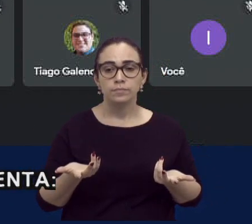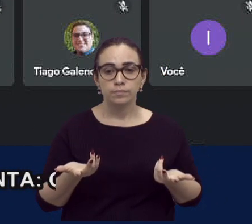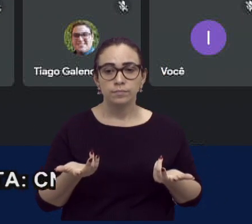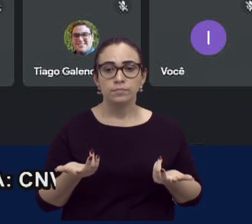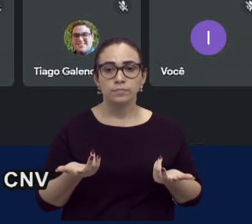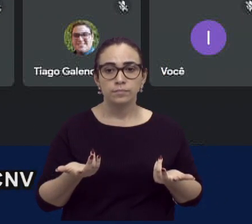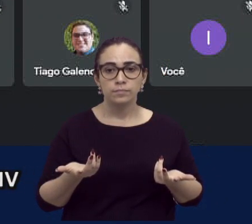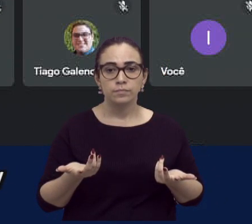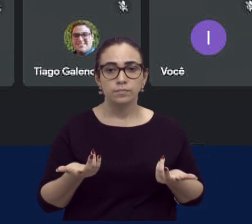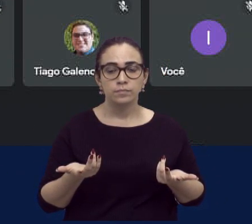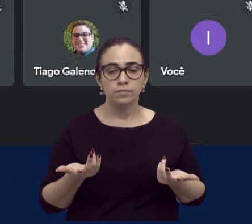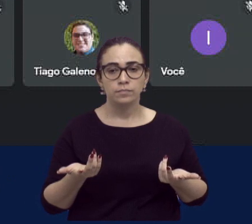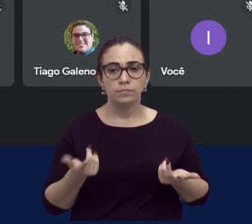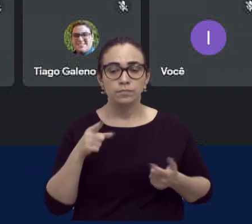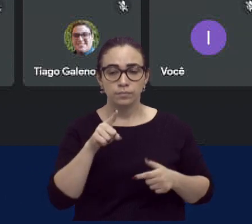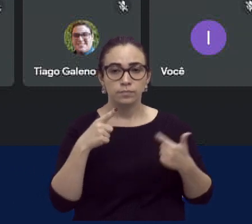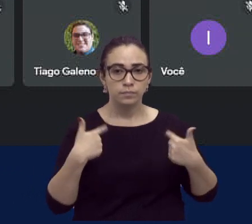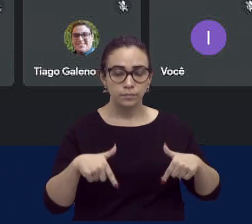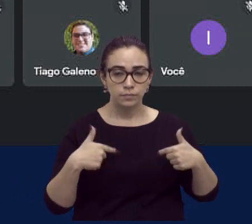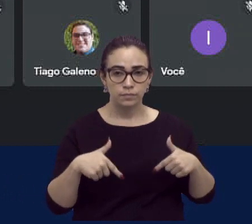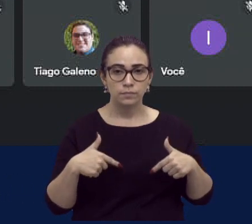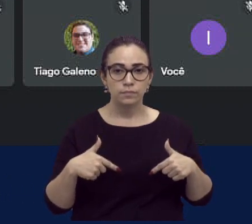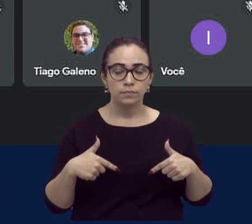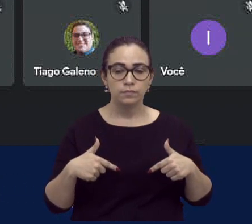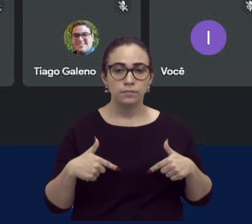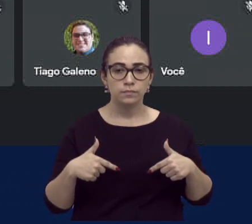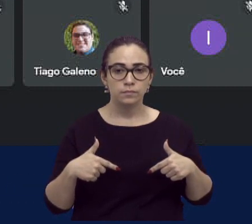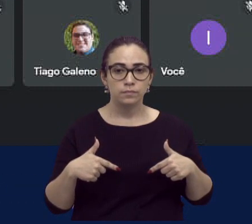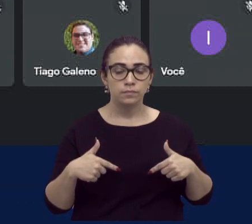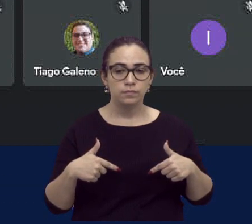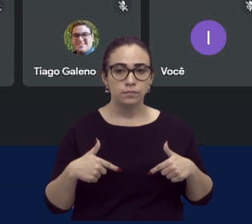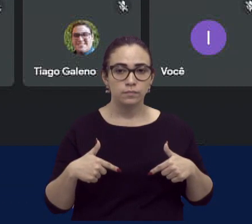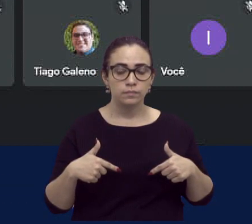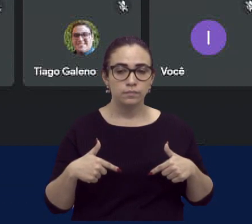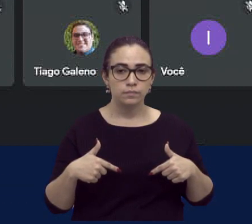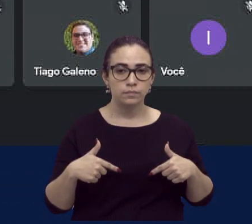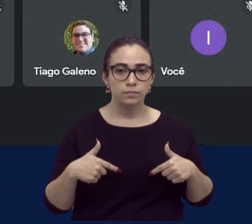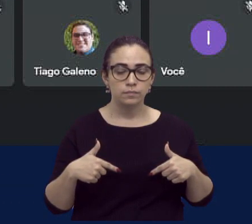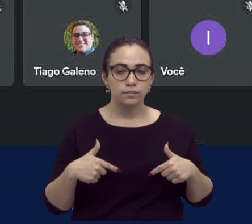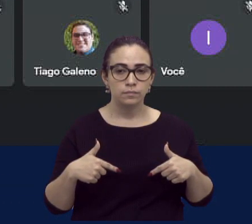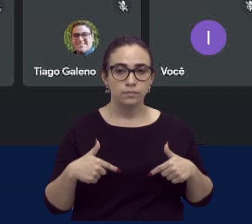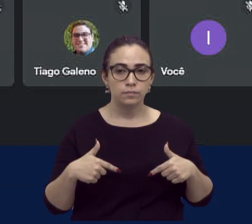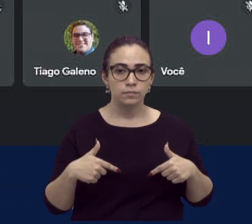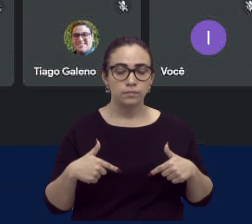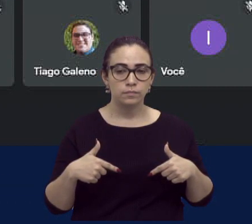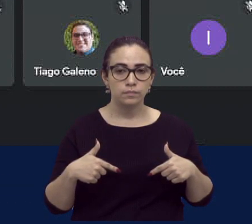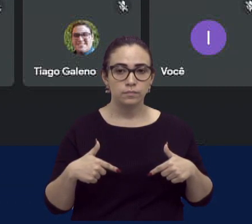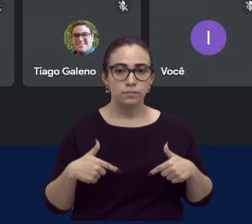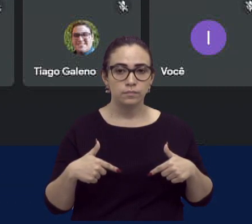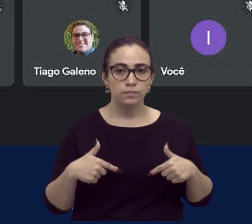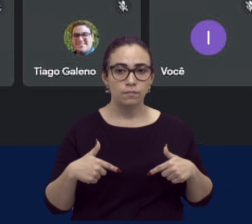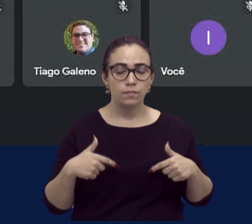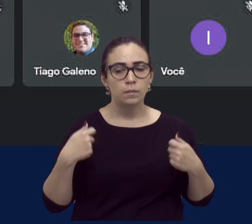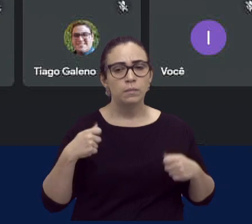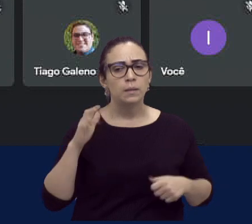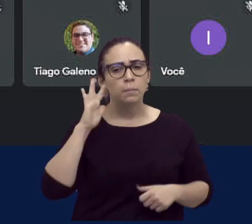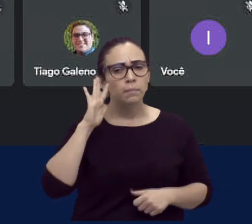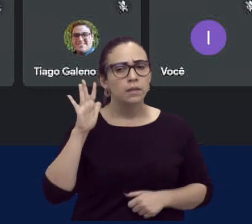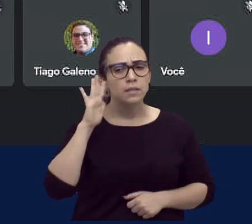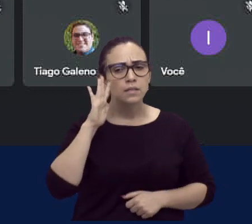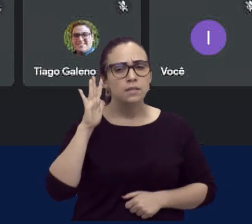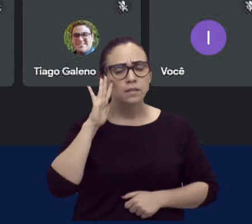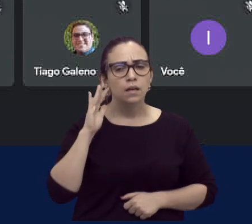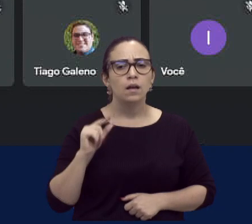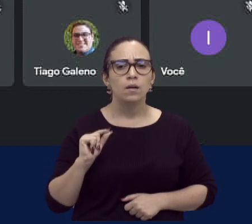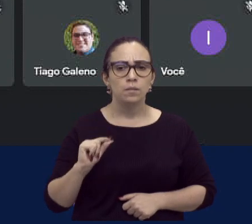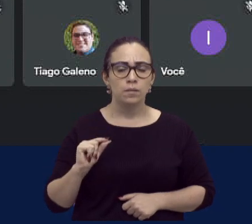trabalho, você não pode simplesmente dizer, a menos que você tenha outros projetos, mas mesmo assim tem que pensar muito, se